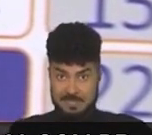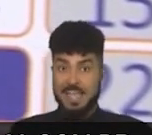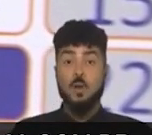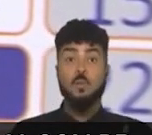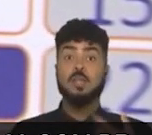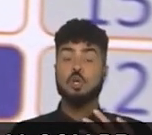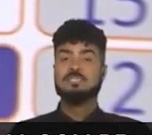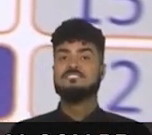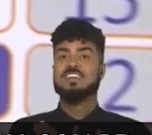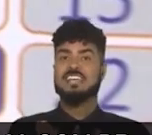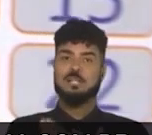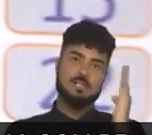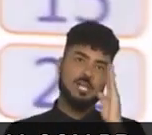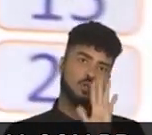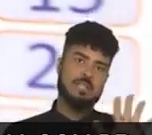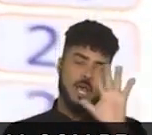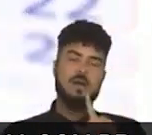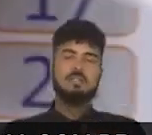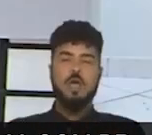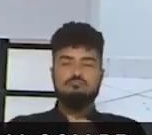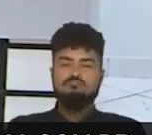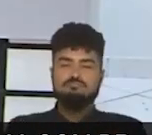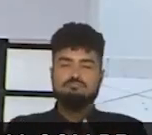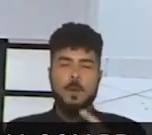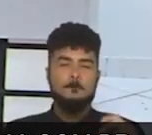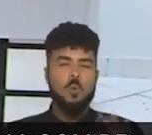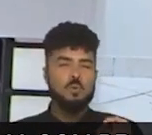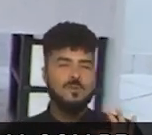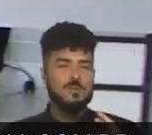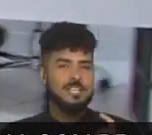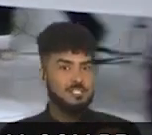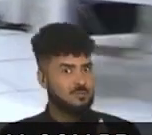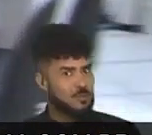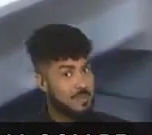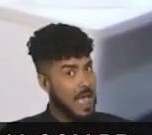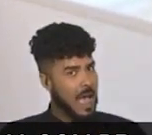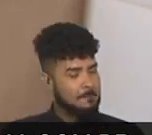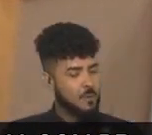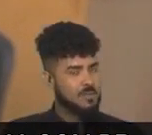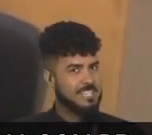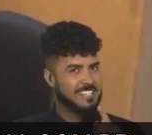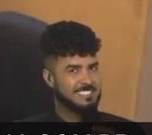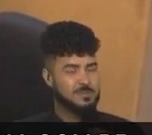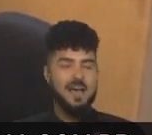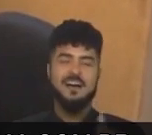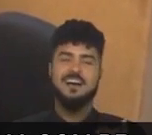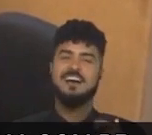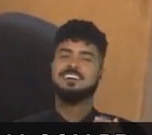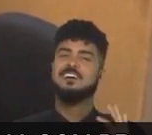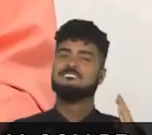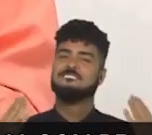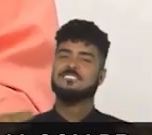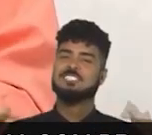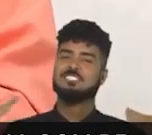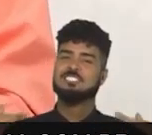14 feriados nacionais e pontos facultativos. E de olho nessa oportunidade, as agências de viagens do